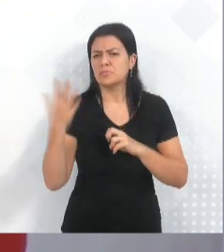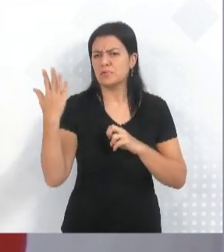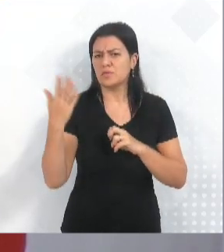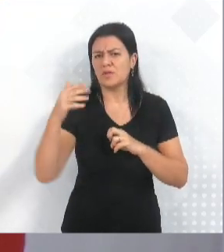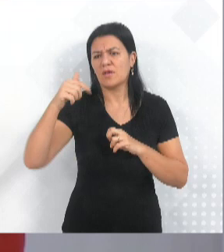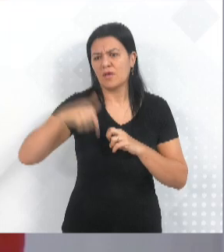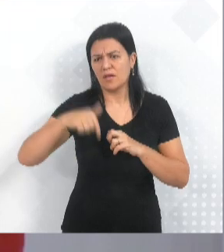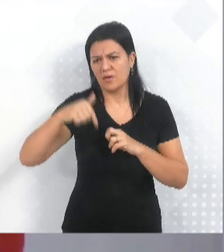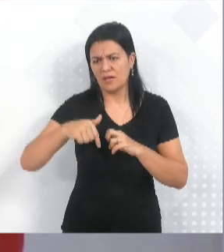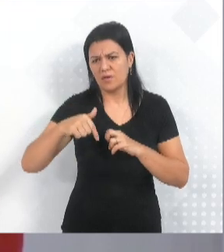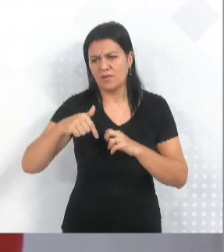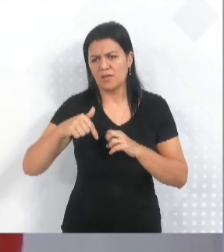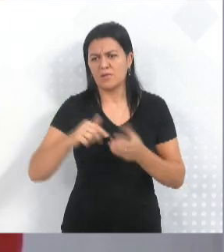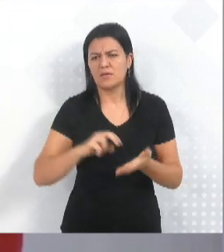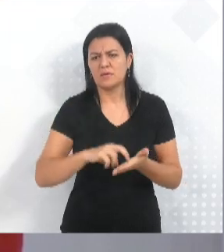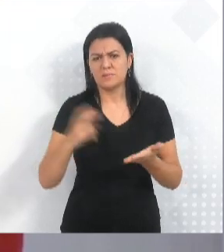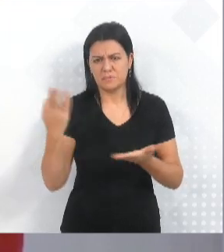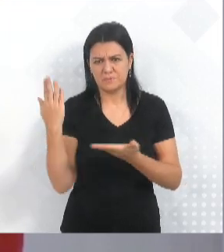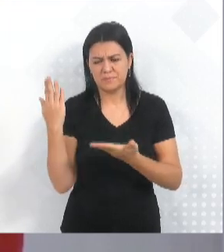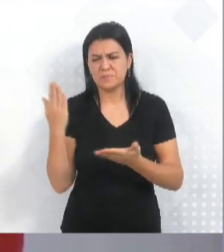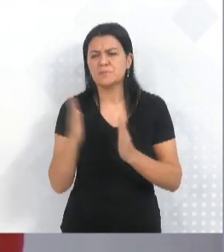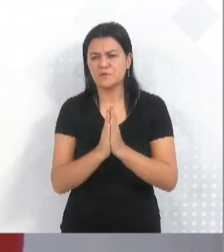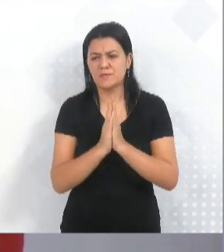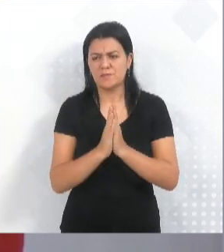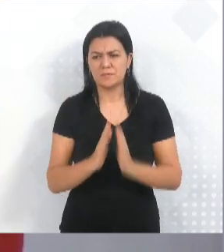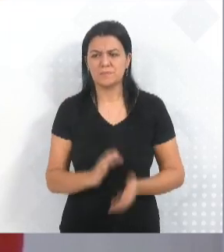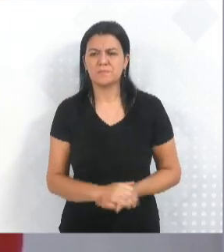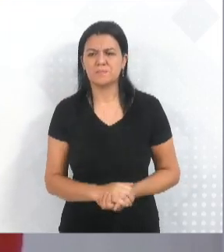ouvir nestas imagens. Por gentileza.